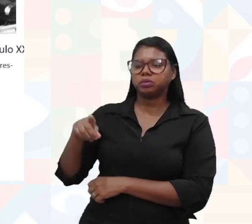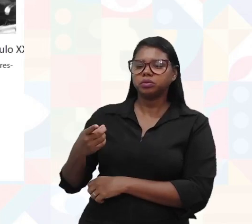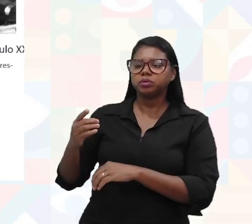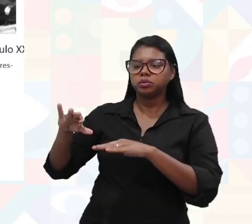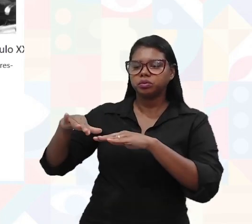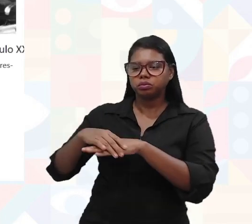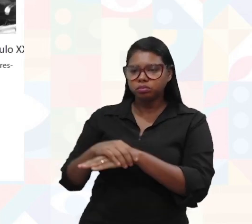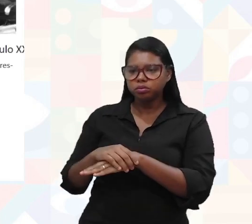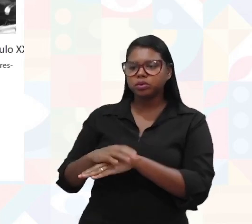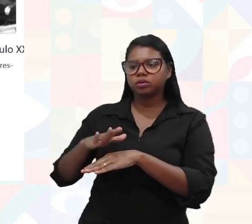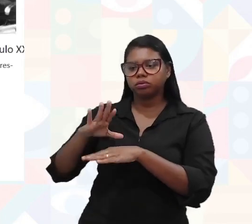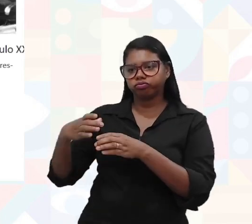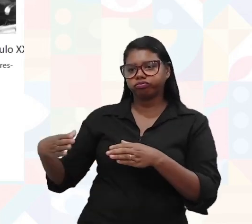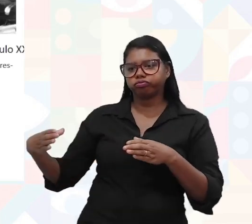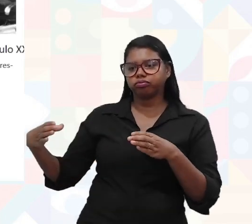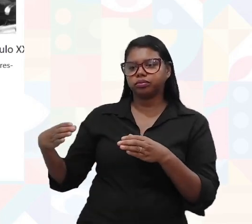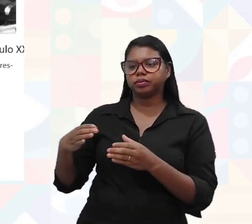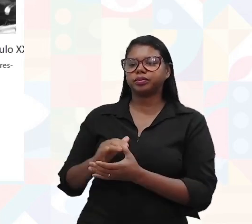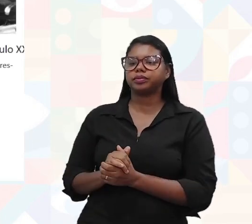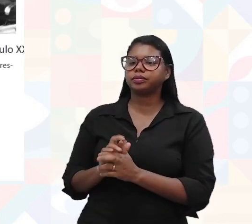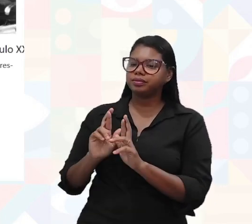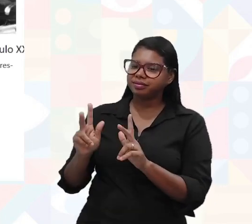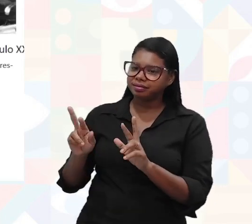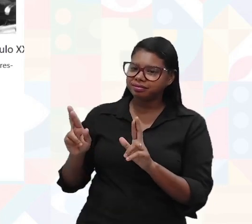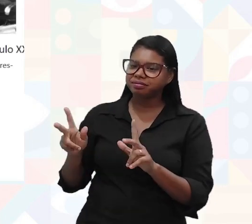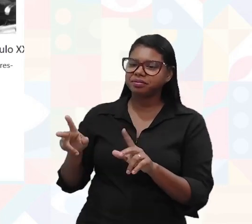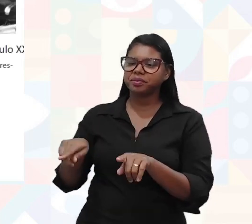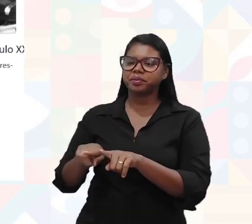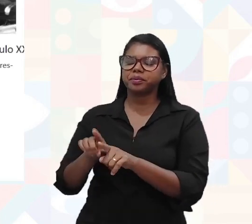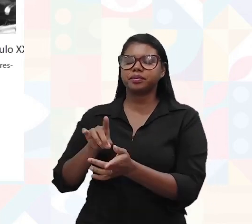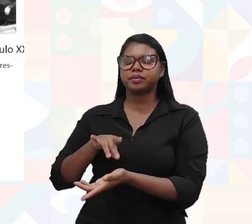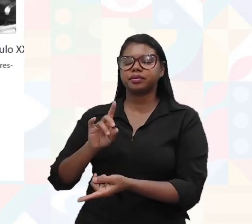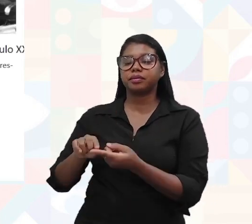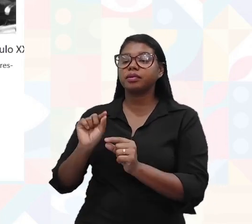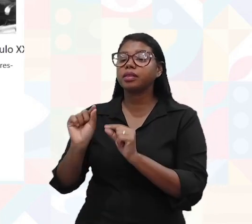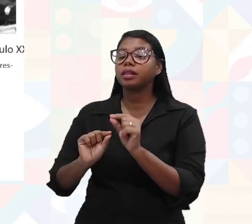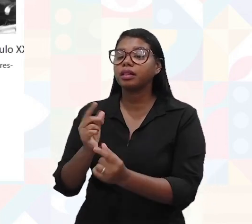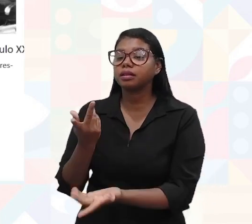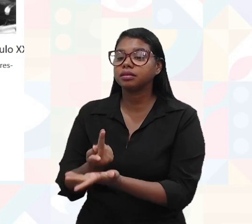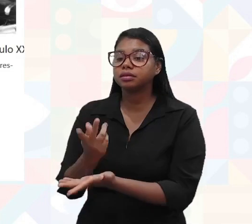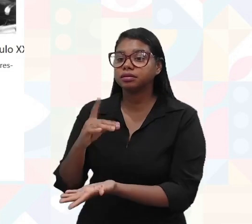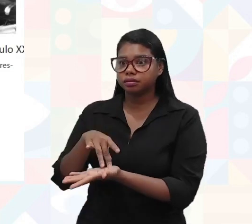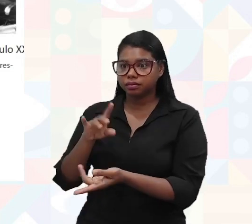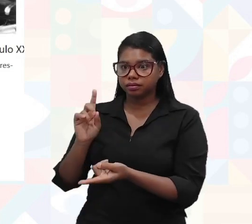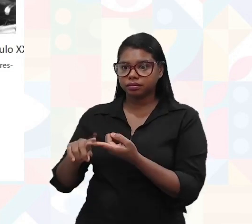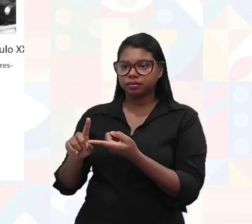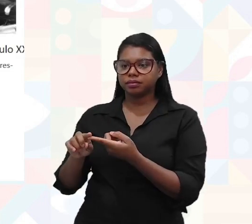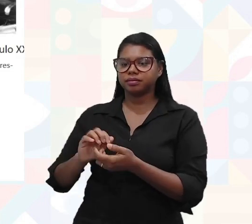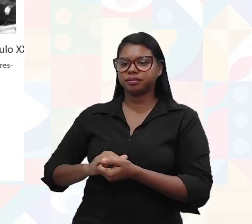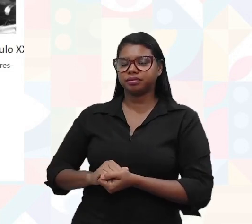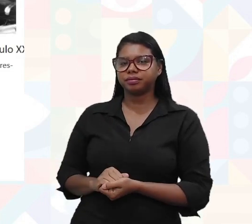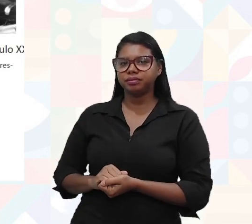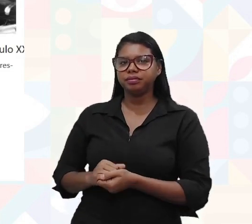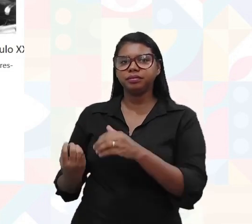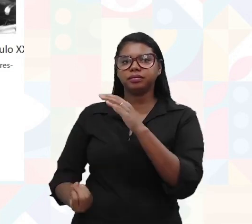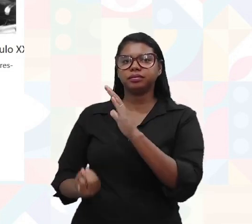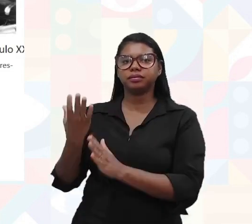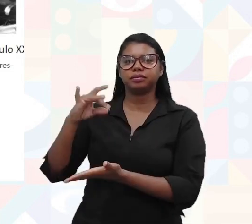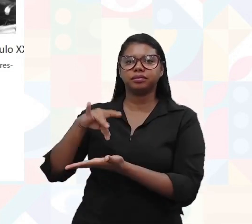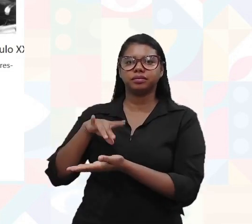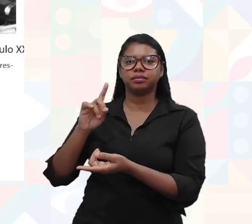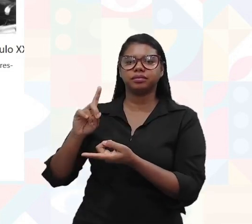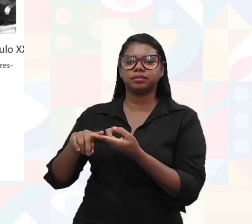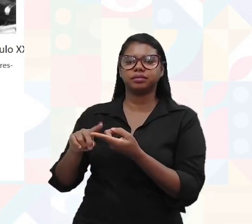pares de sapatos por mês. Então a gente tem uma diferença muito grande. E aí o que é que acontece? A gente vai ter o surgimento